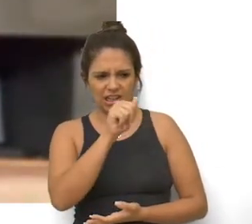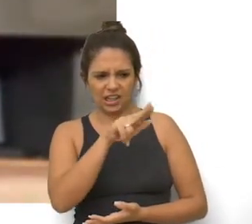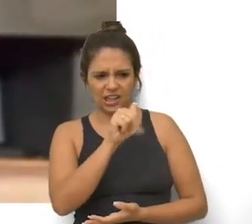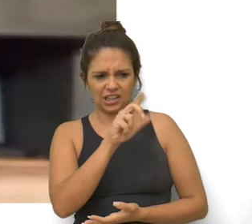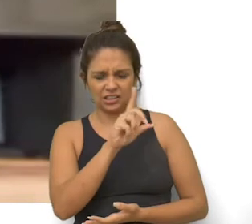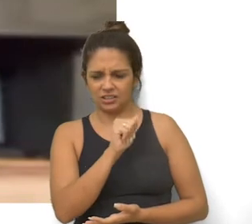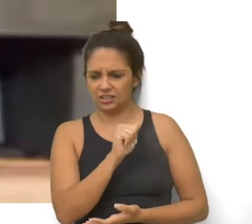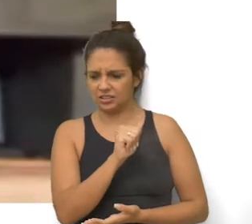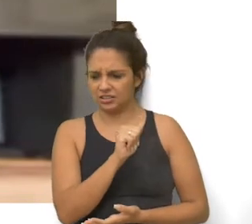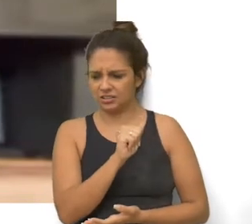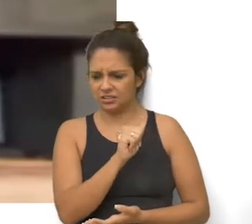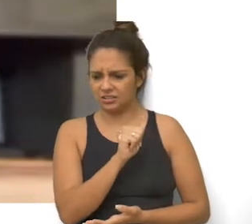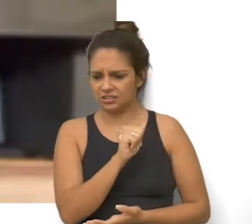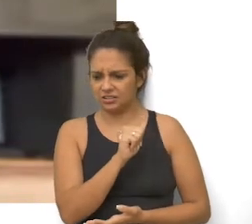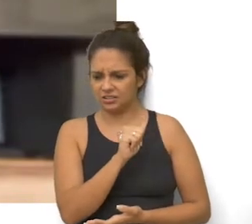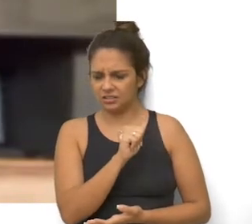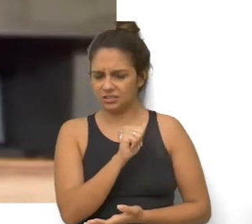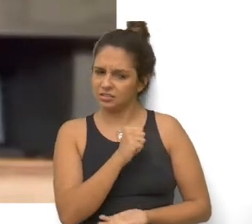Canadá.